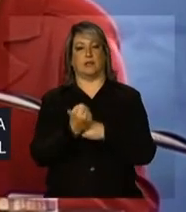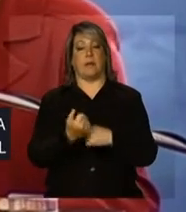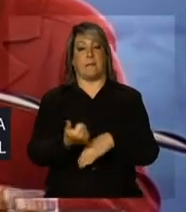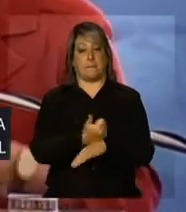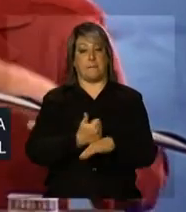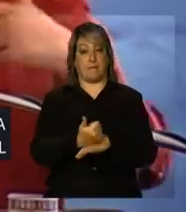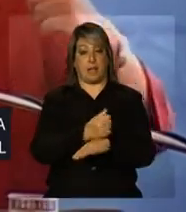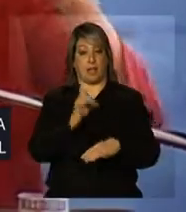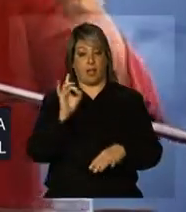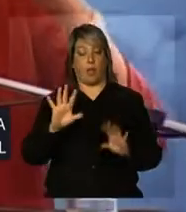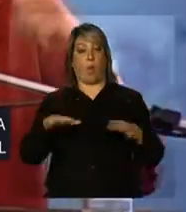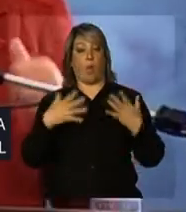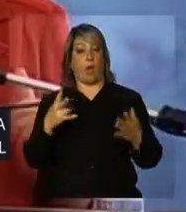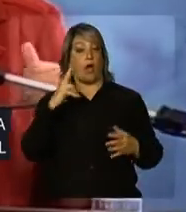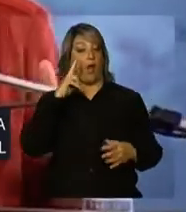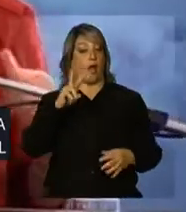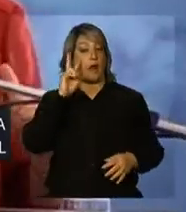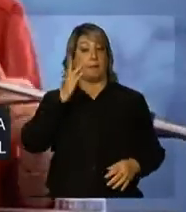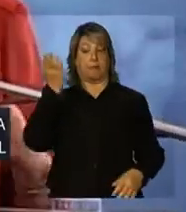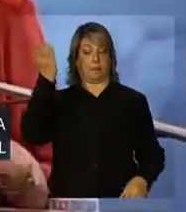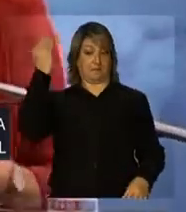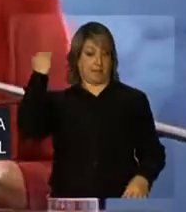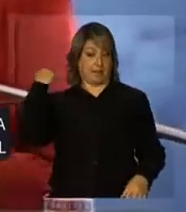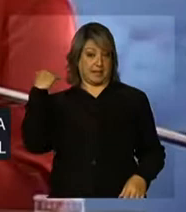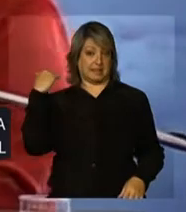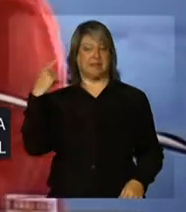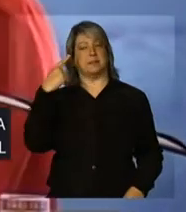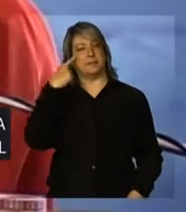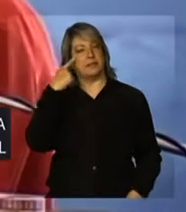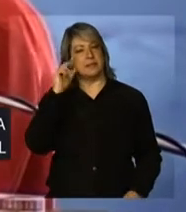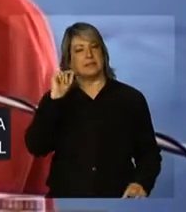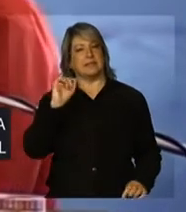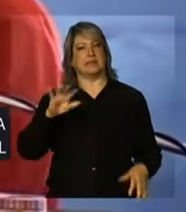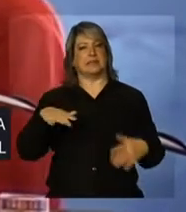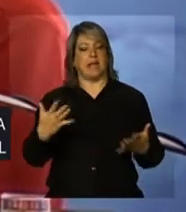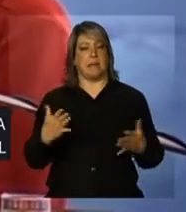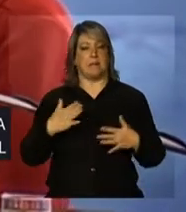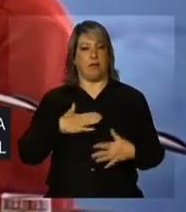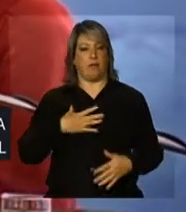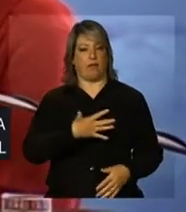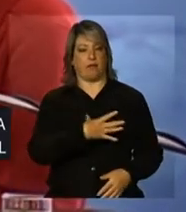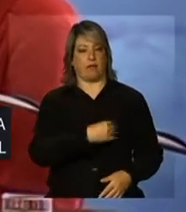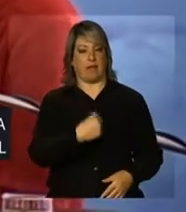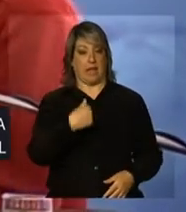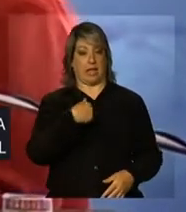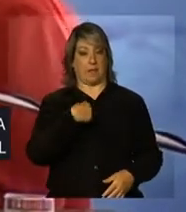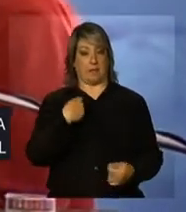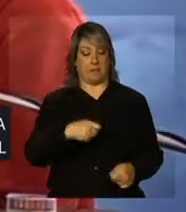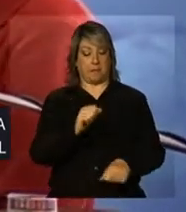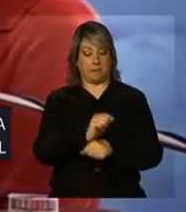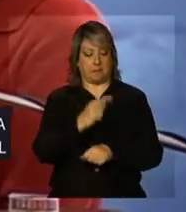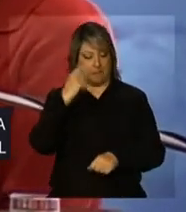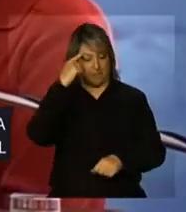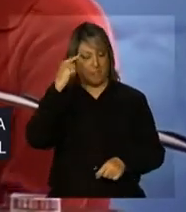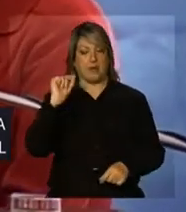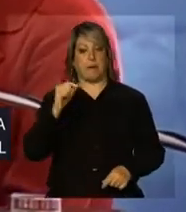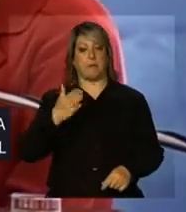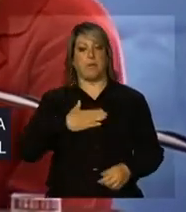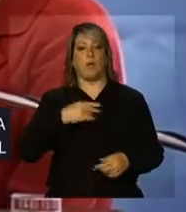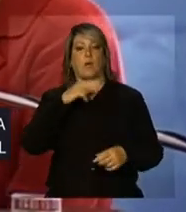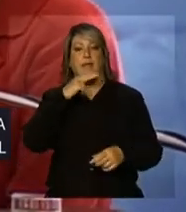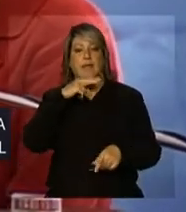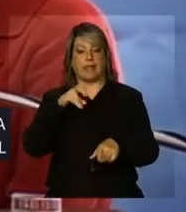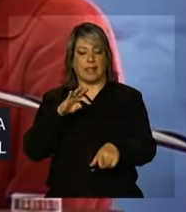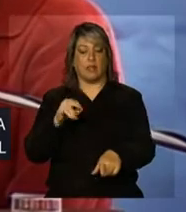é só melhora quando você olha para trás e pergunta será que meu filho é teu tem que perguntar meu neto